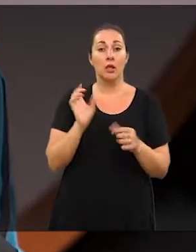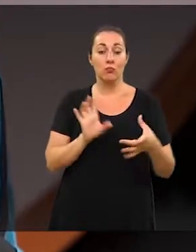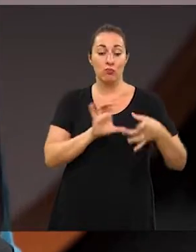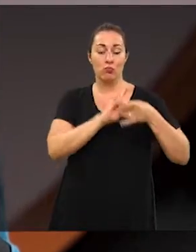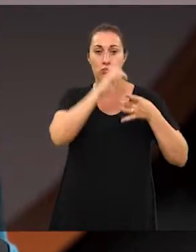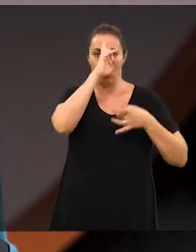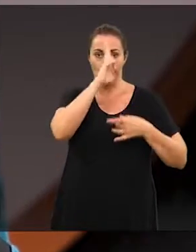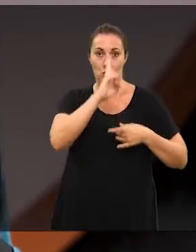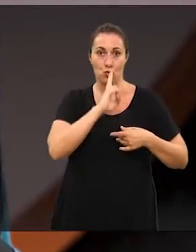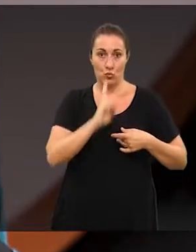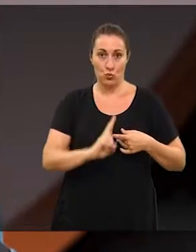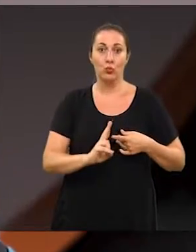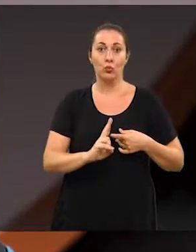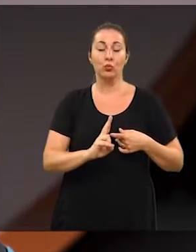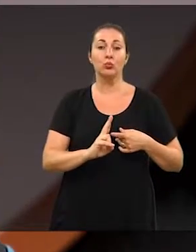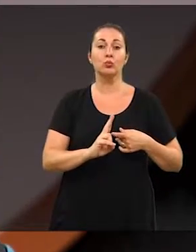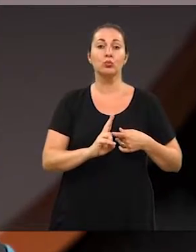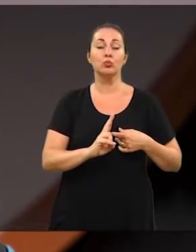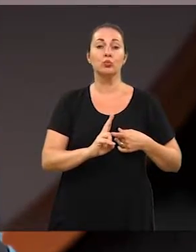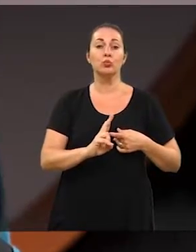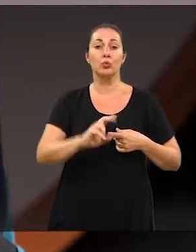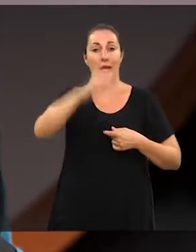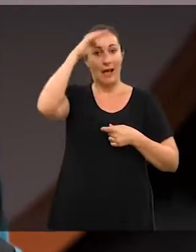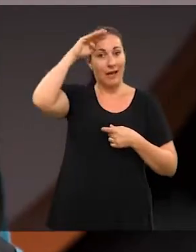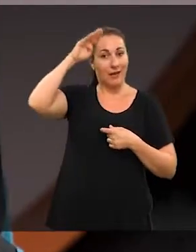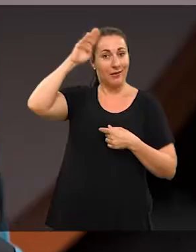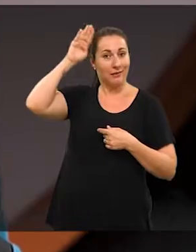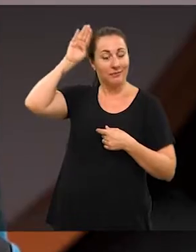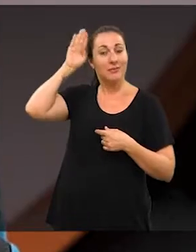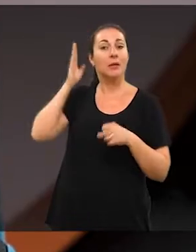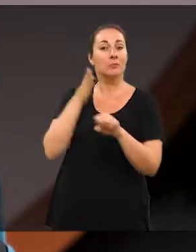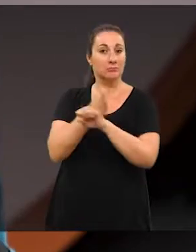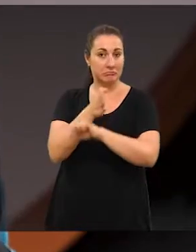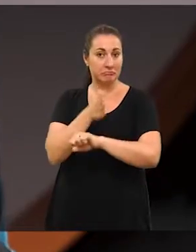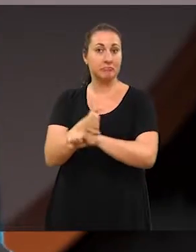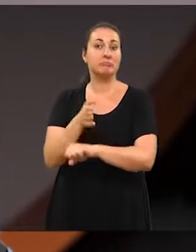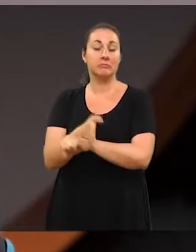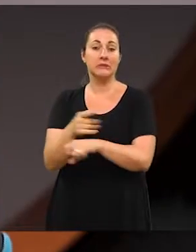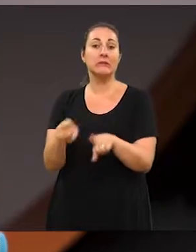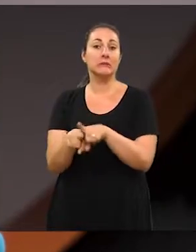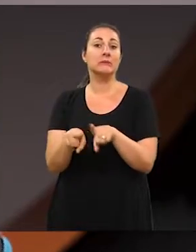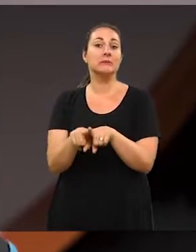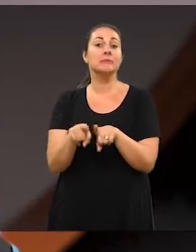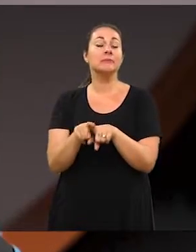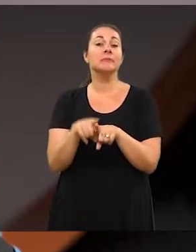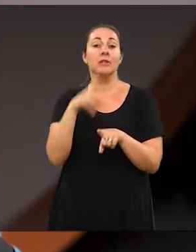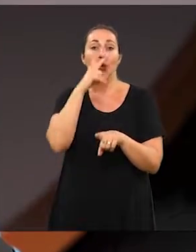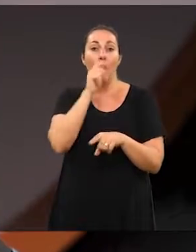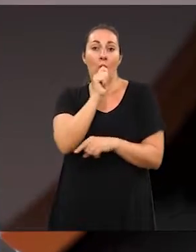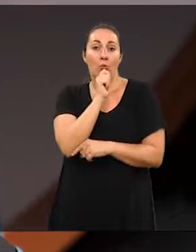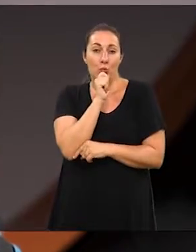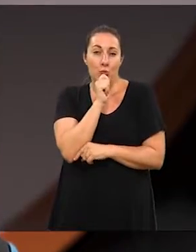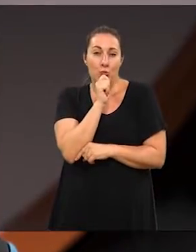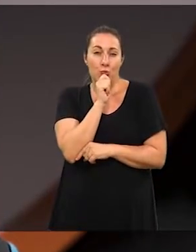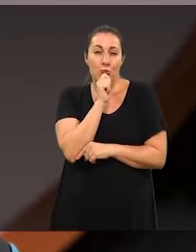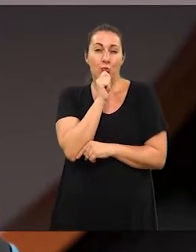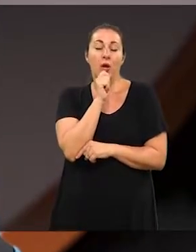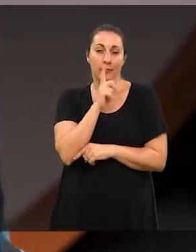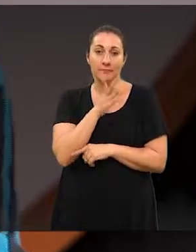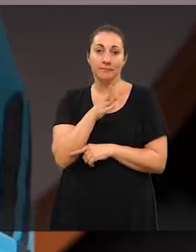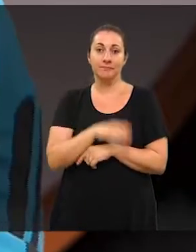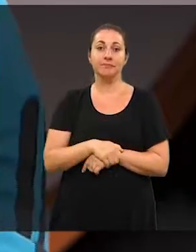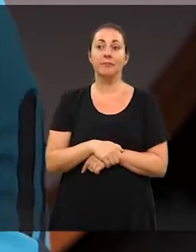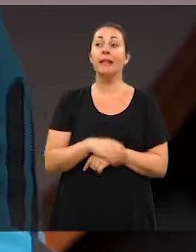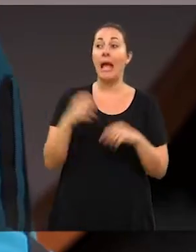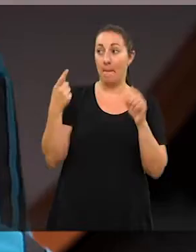parceria da URI Campus com os nossos universitários, que possivelmente nos ajudarão no quesito de arbitragem. Os